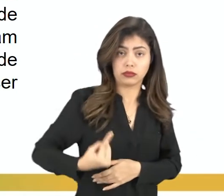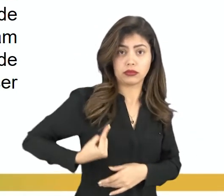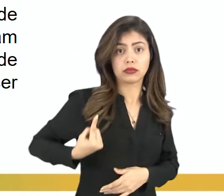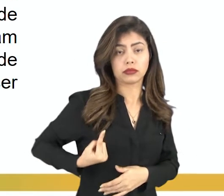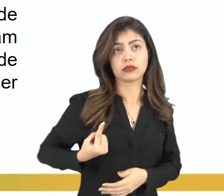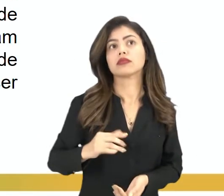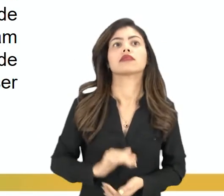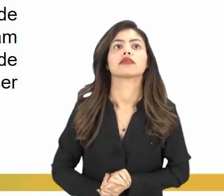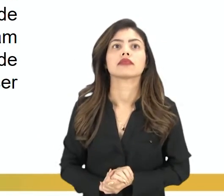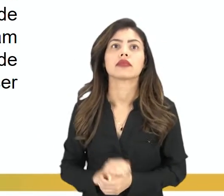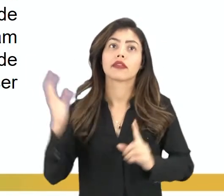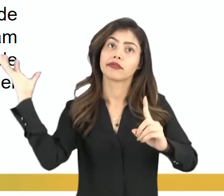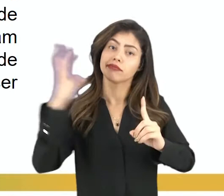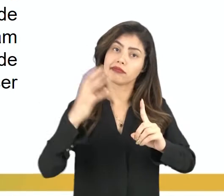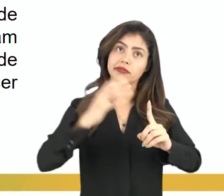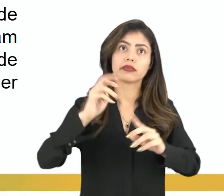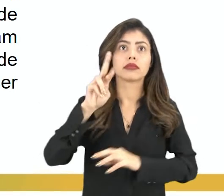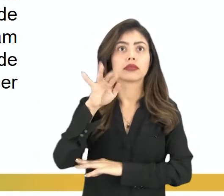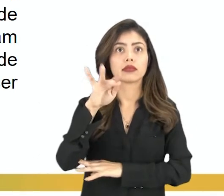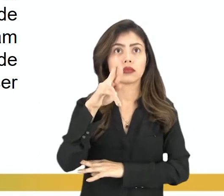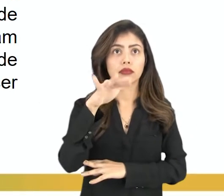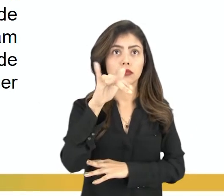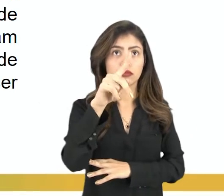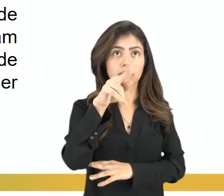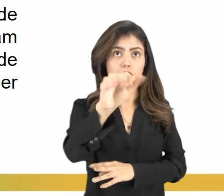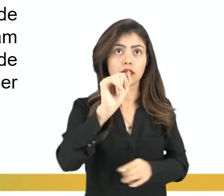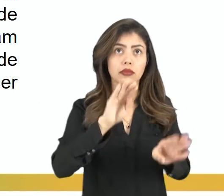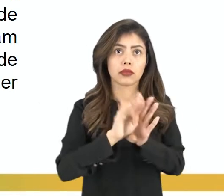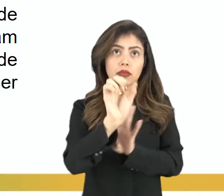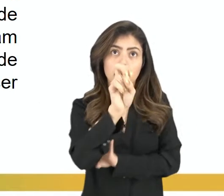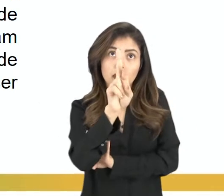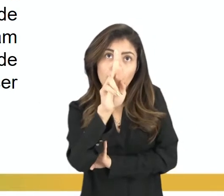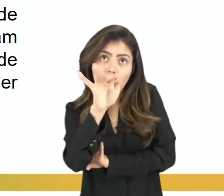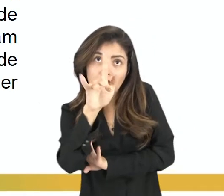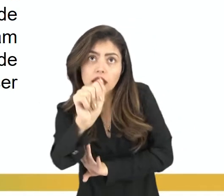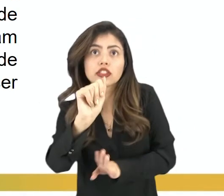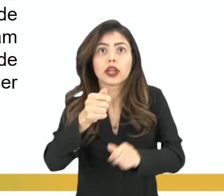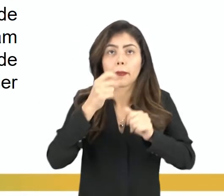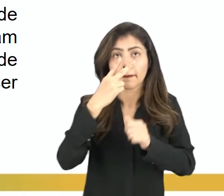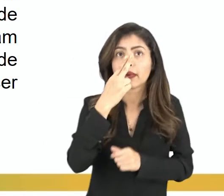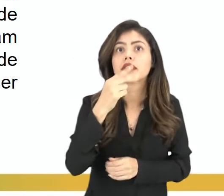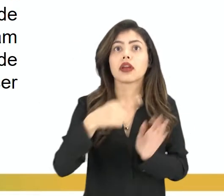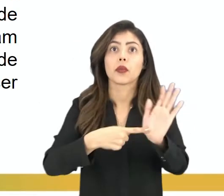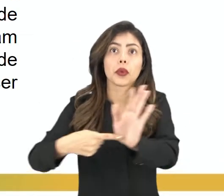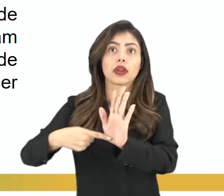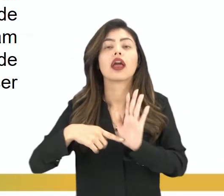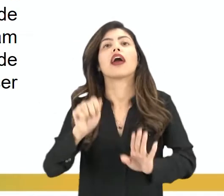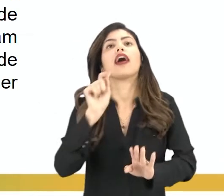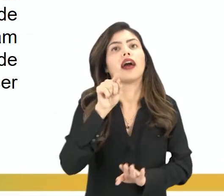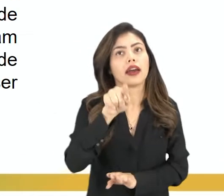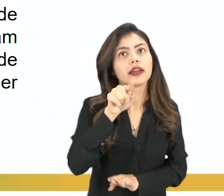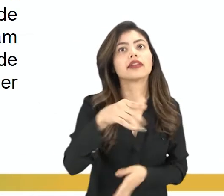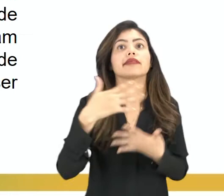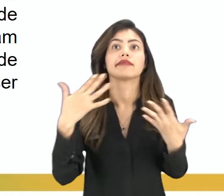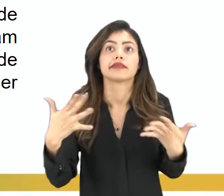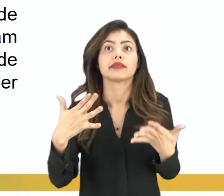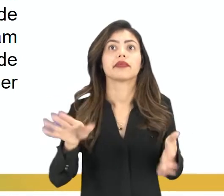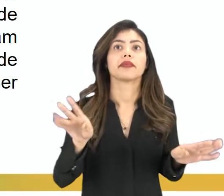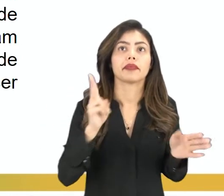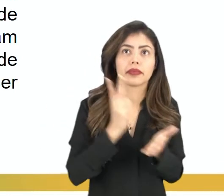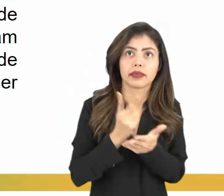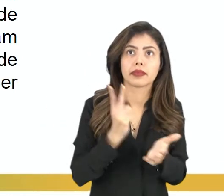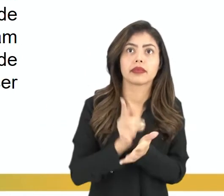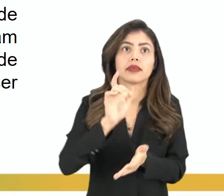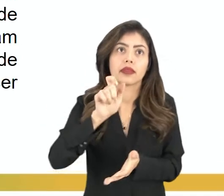uma personalidade individual. As influências do automatismo surrealistas parecem evidentes.